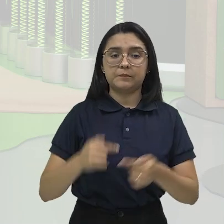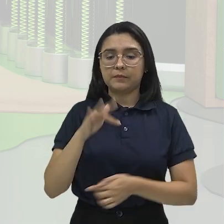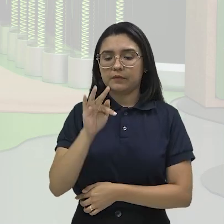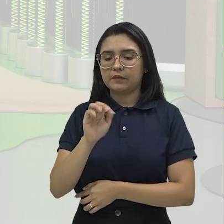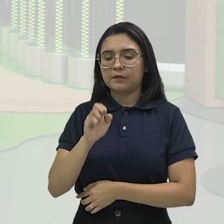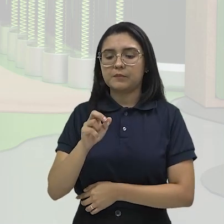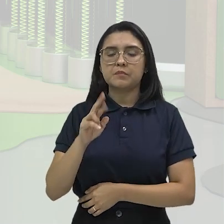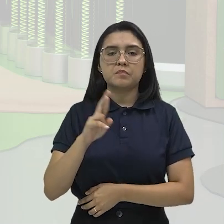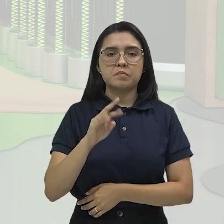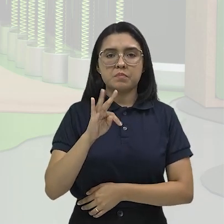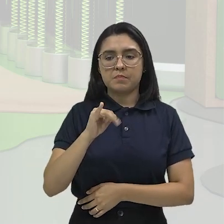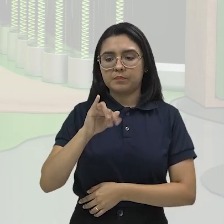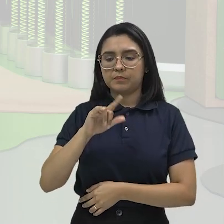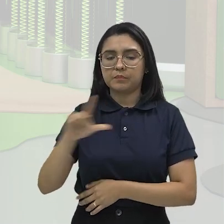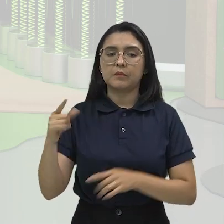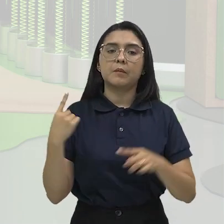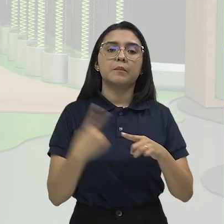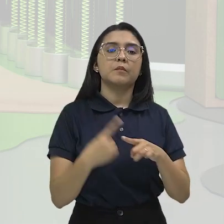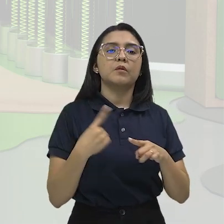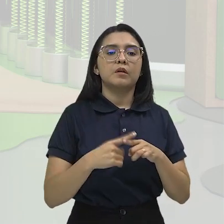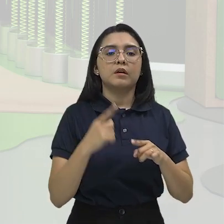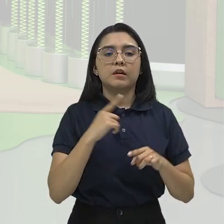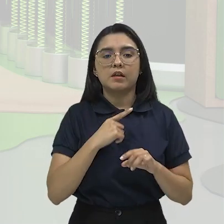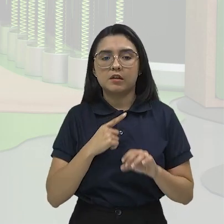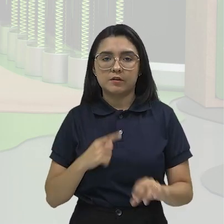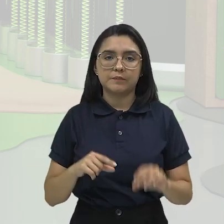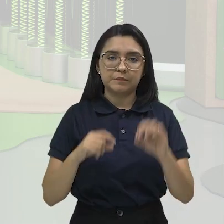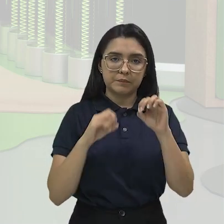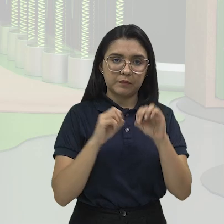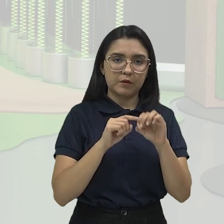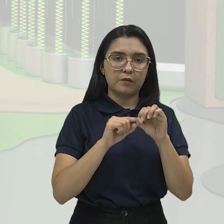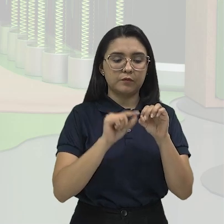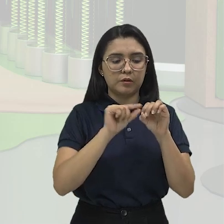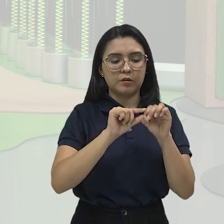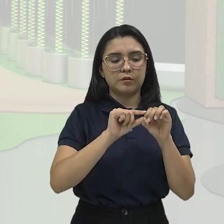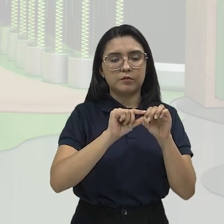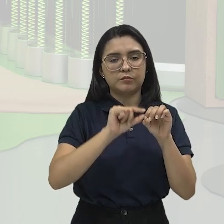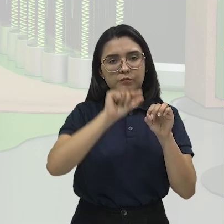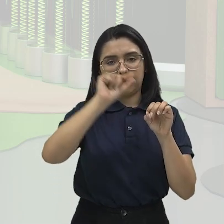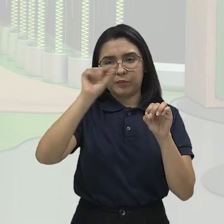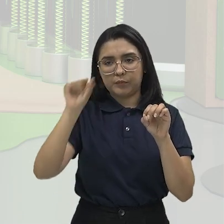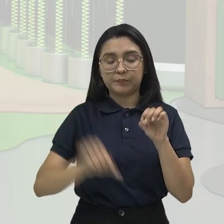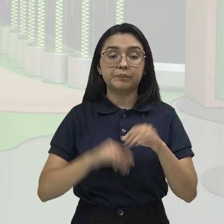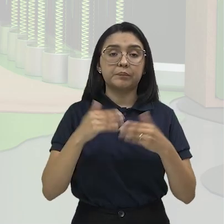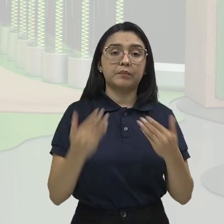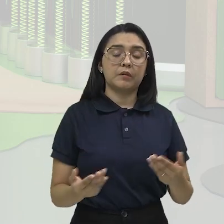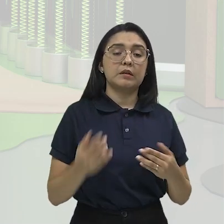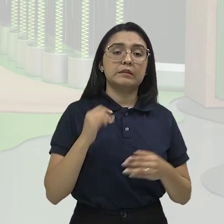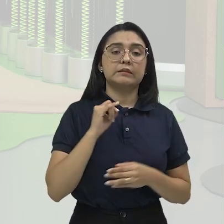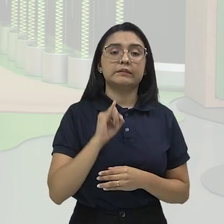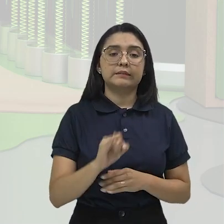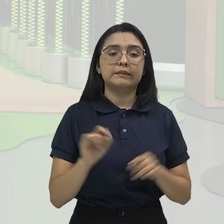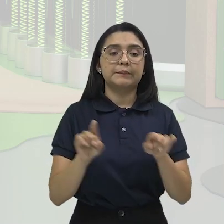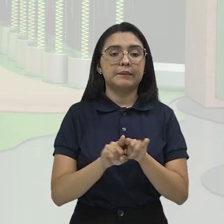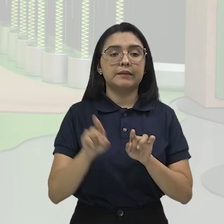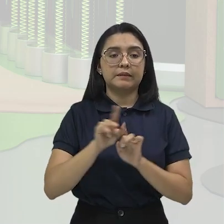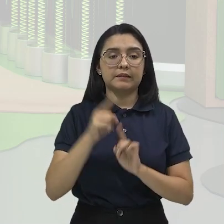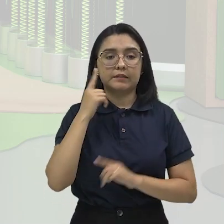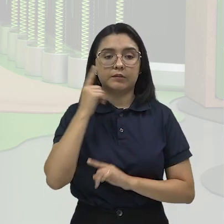fértil, porque aquele óvulo ele foi liberado, tá? E algo muito interessante que se ouve falar, né,